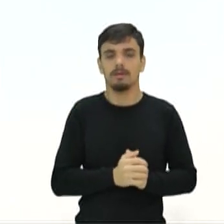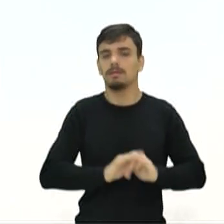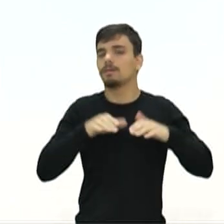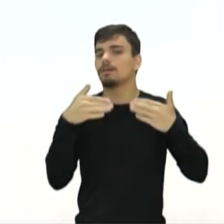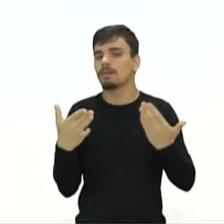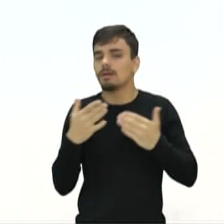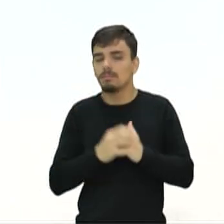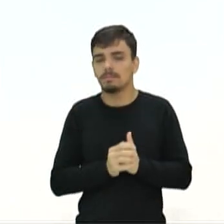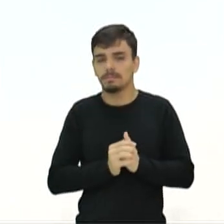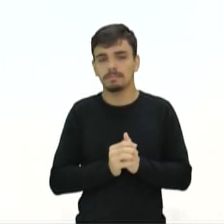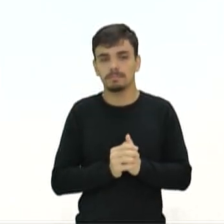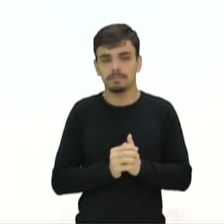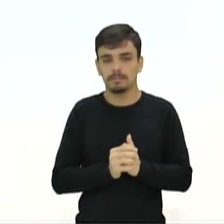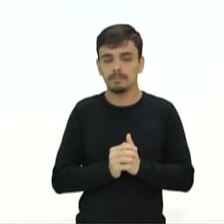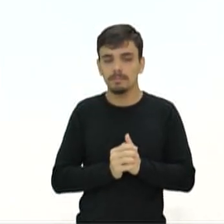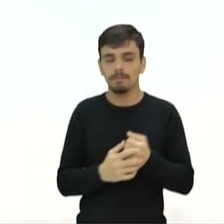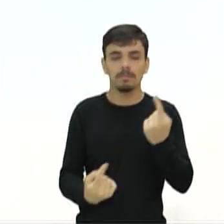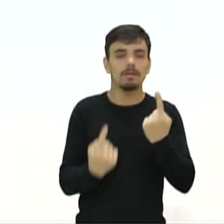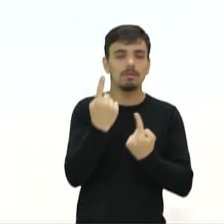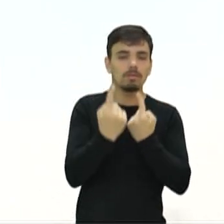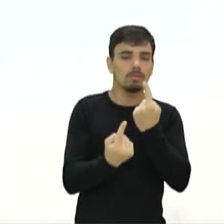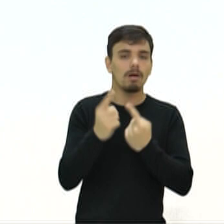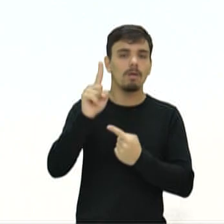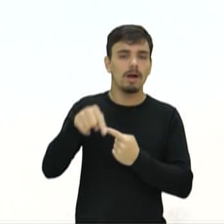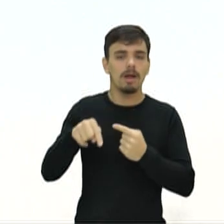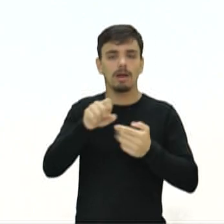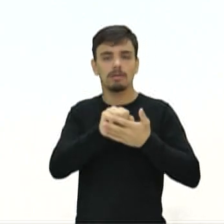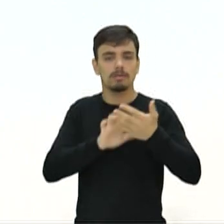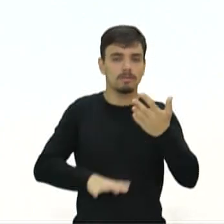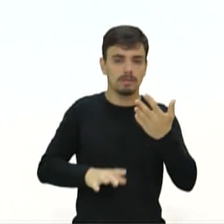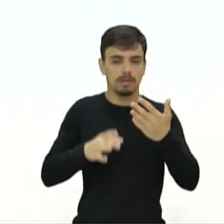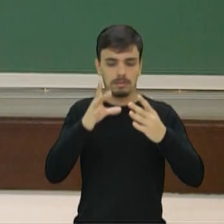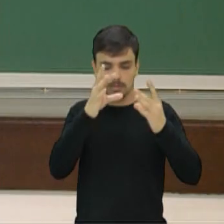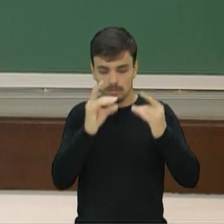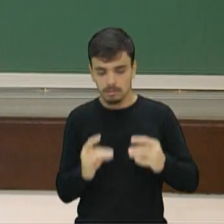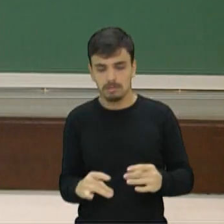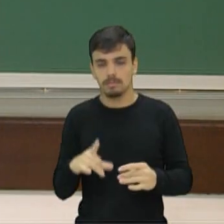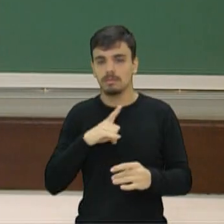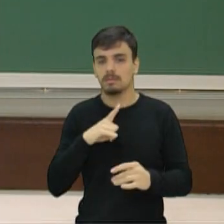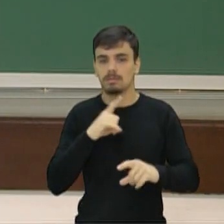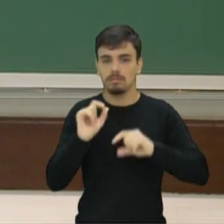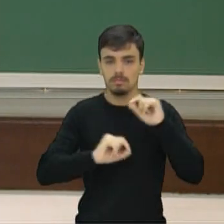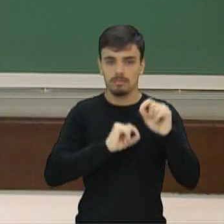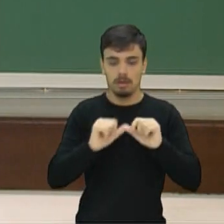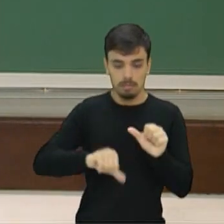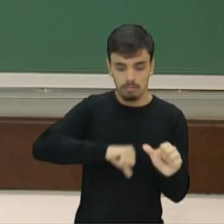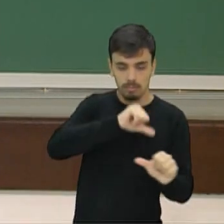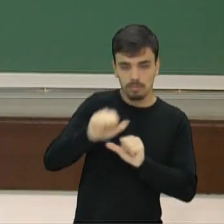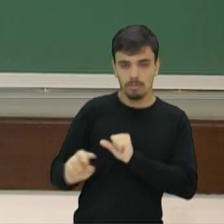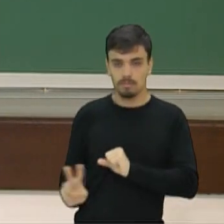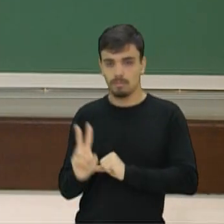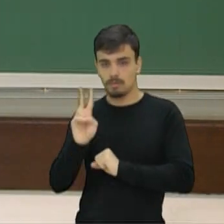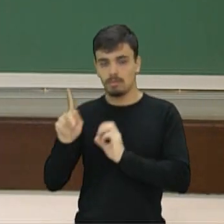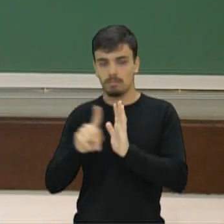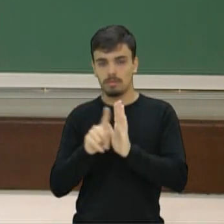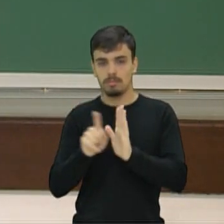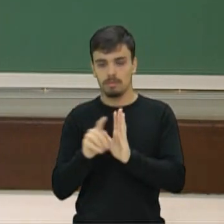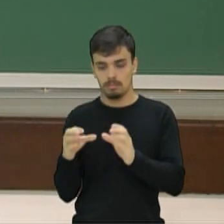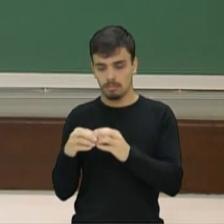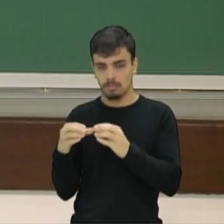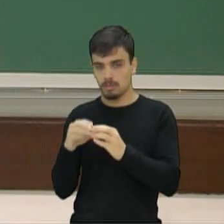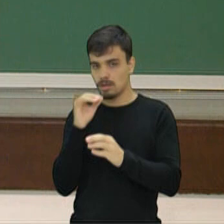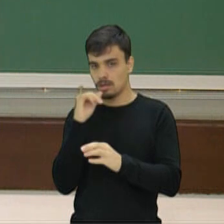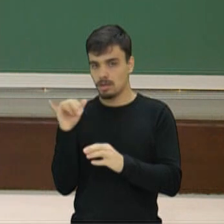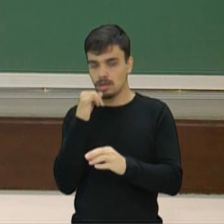Pessoal, então assim, qual é a situação do exercício? Ele pegou e mudou o valor das cargas e ele pede